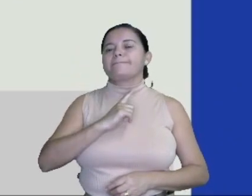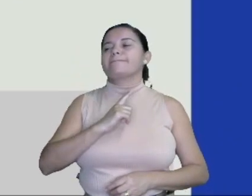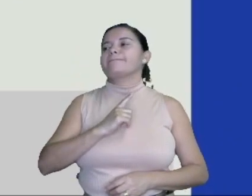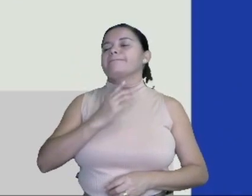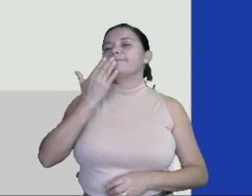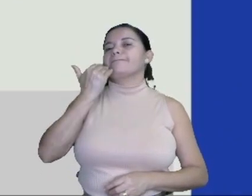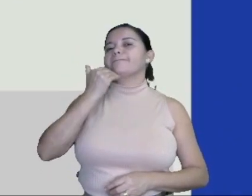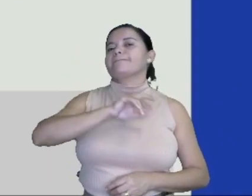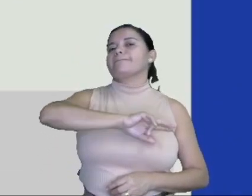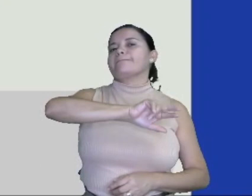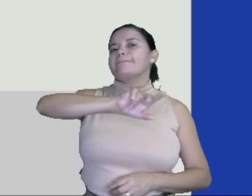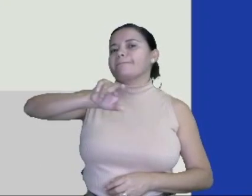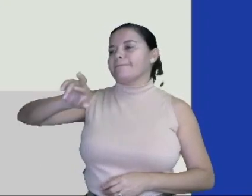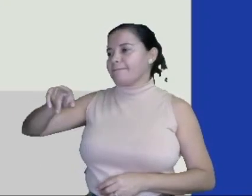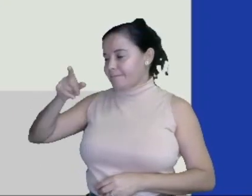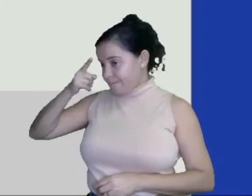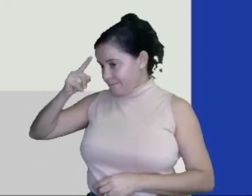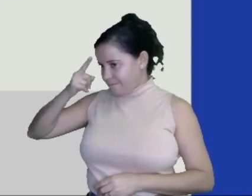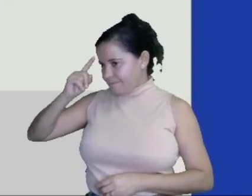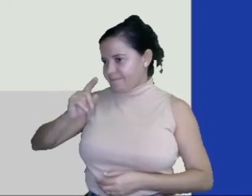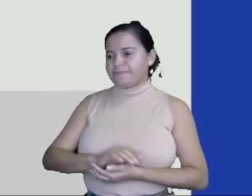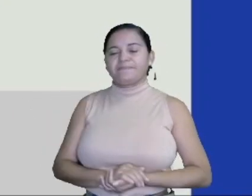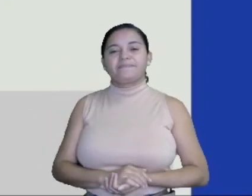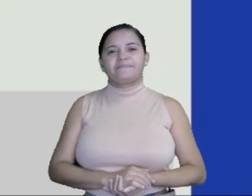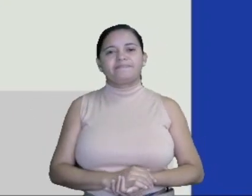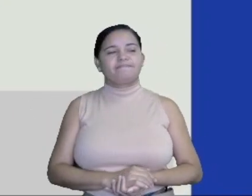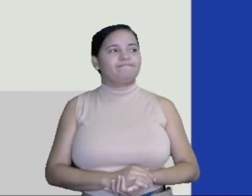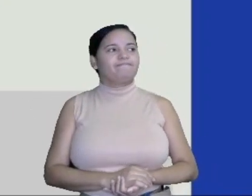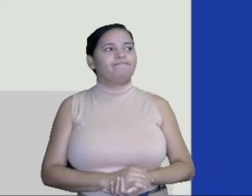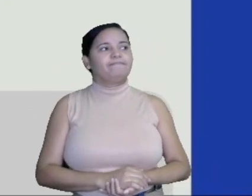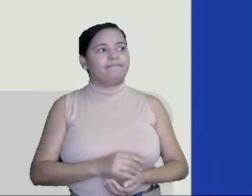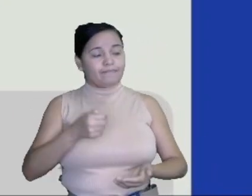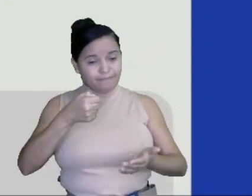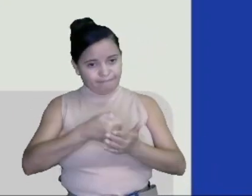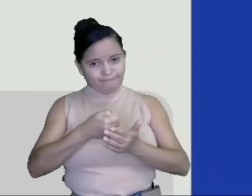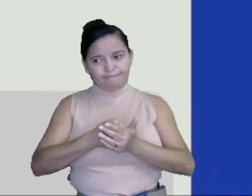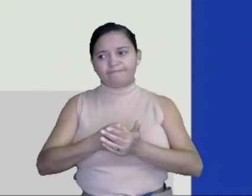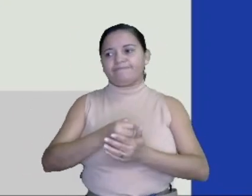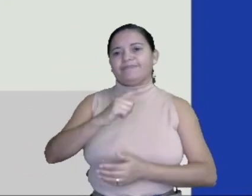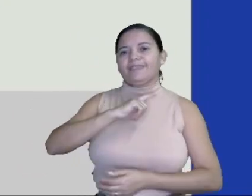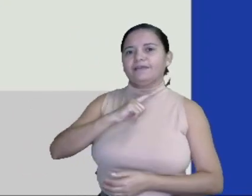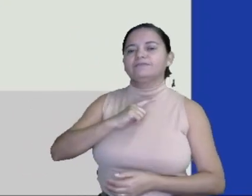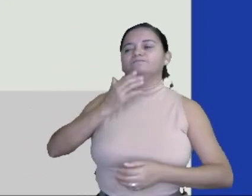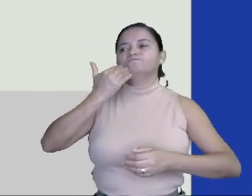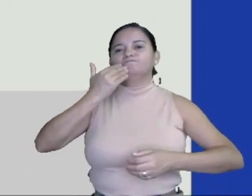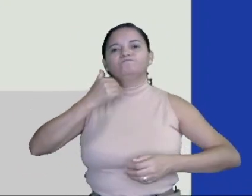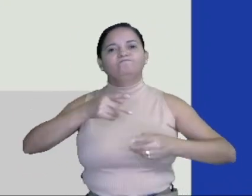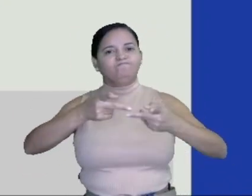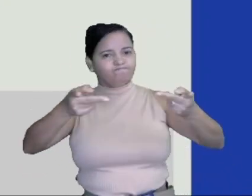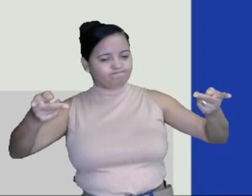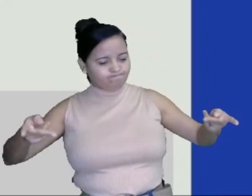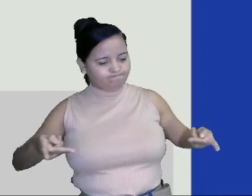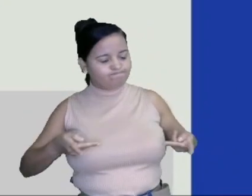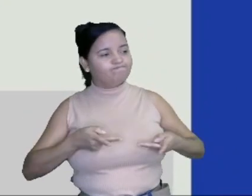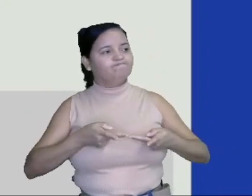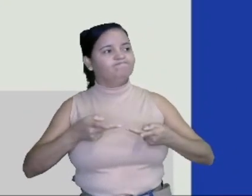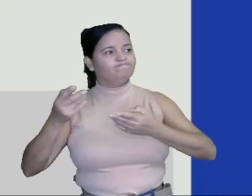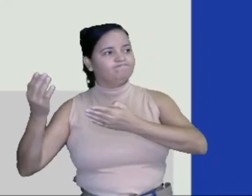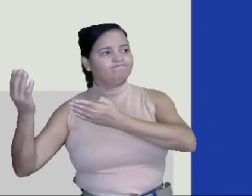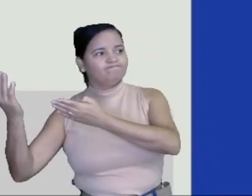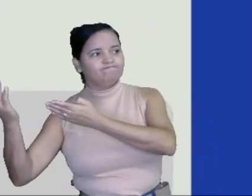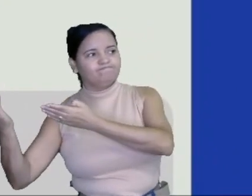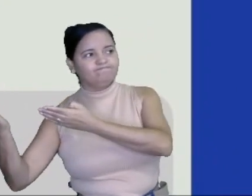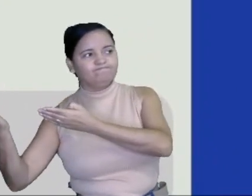refeições diariamente. Então, nas nossas refeições devem existir produtos, alimentos